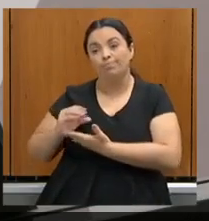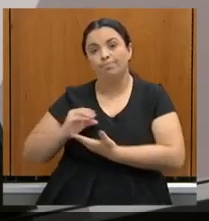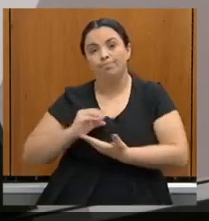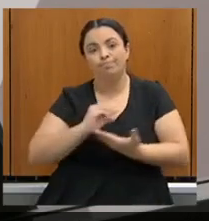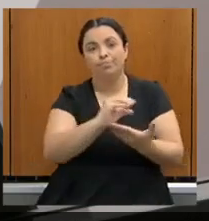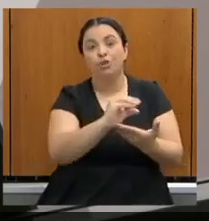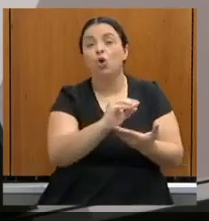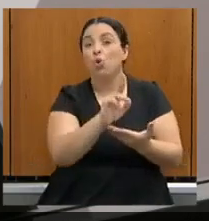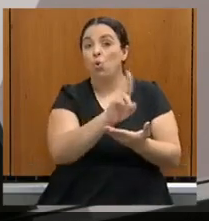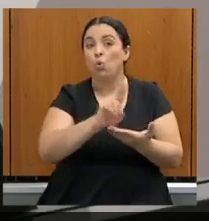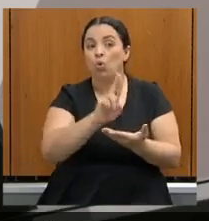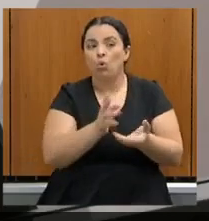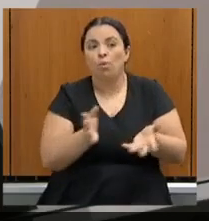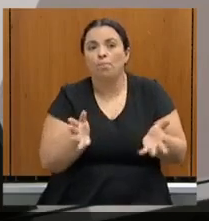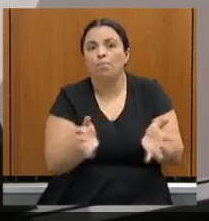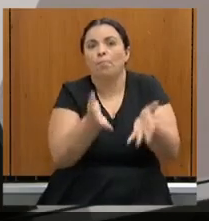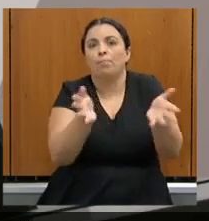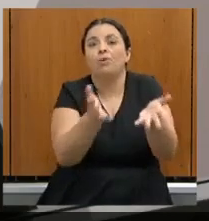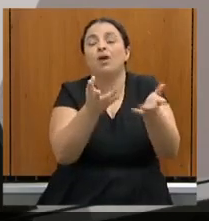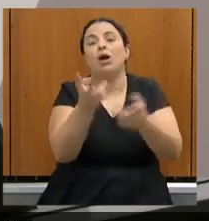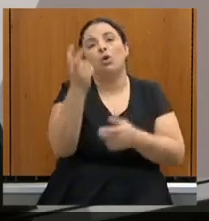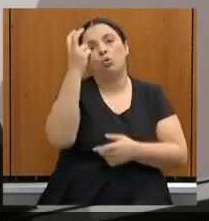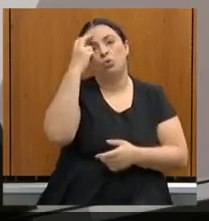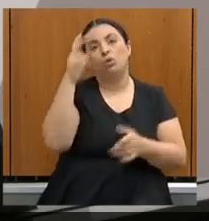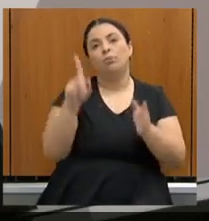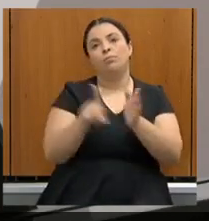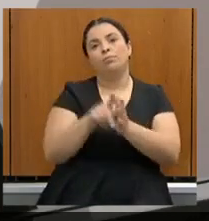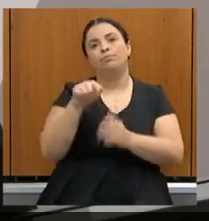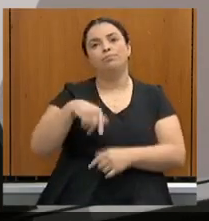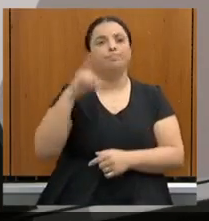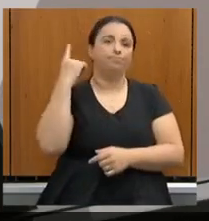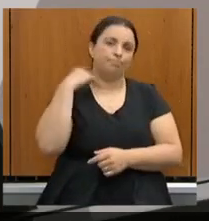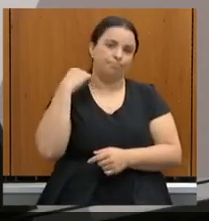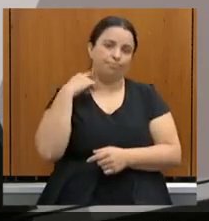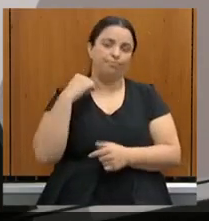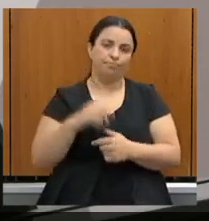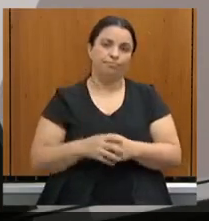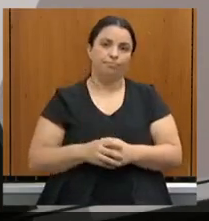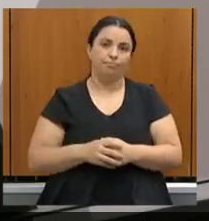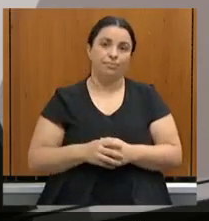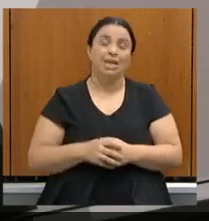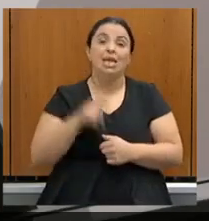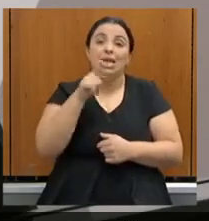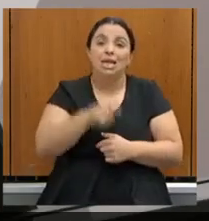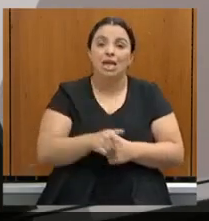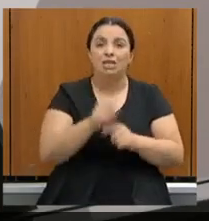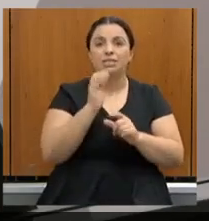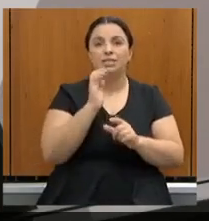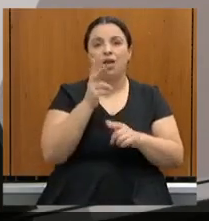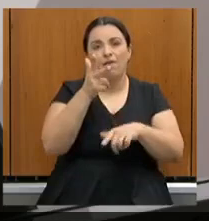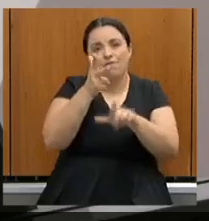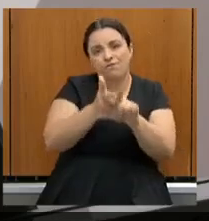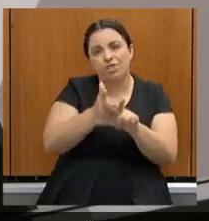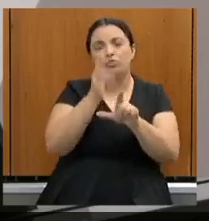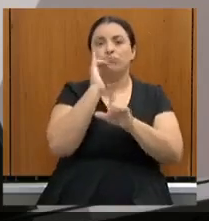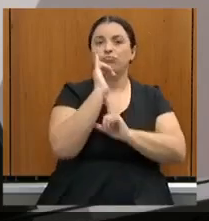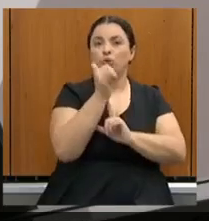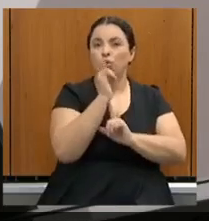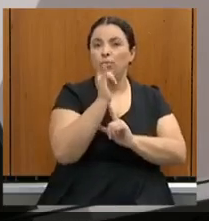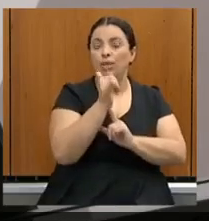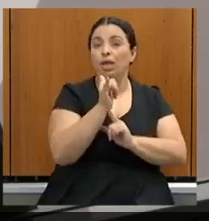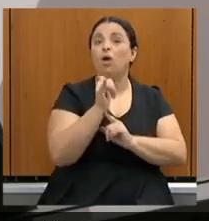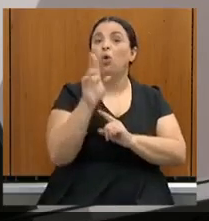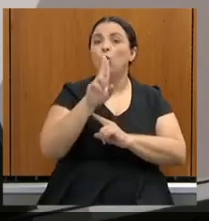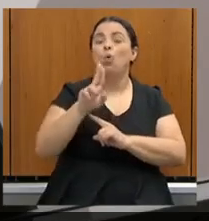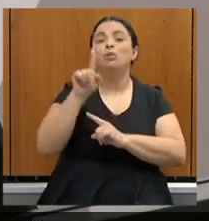para promover a nossa cultura, e que esses vídeos, sim, possam ser usados pela Rede